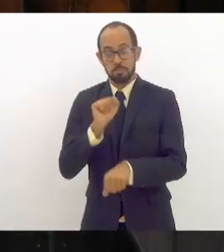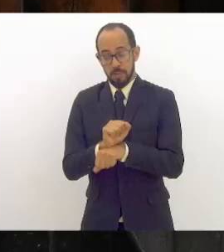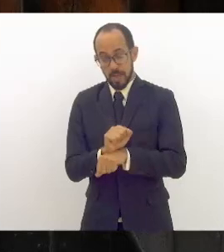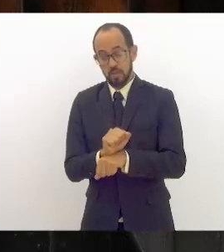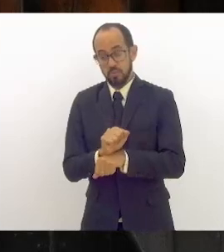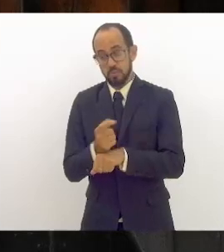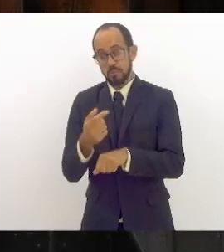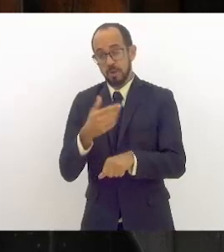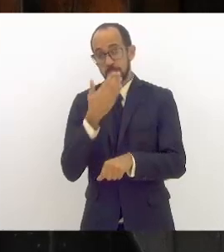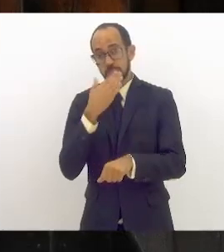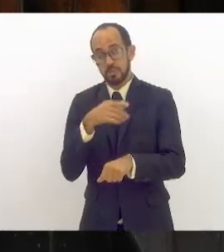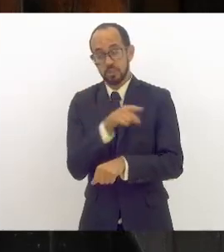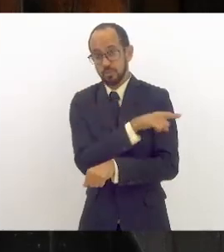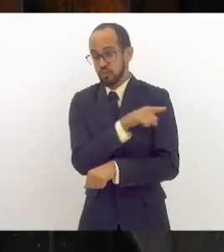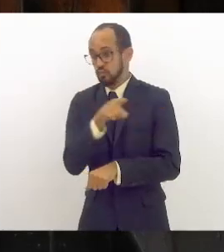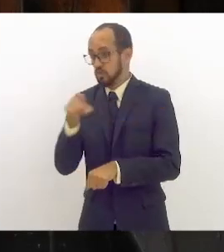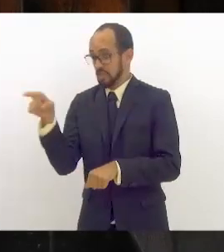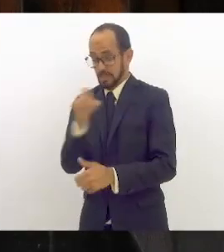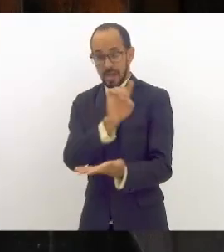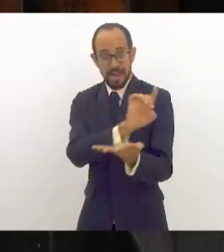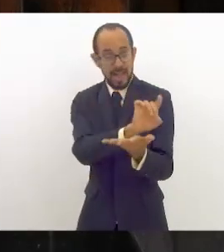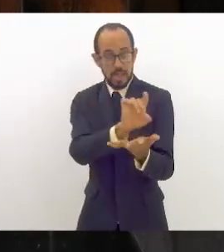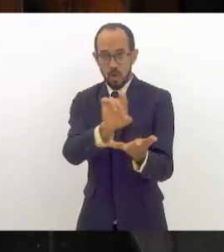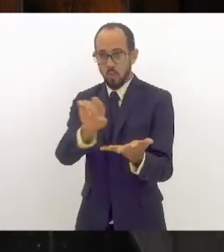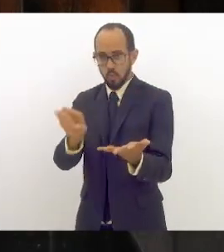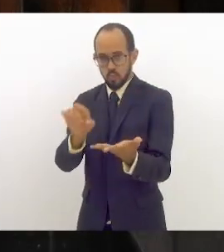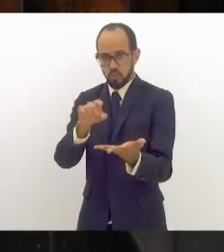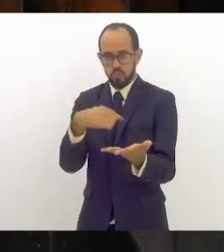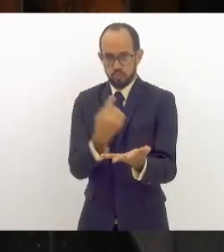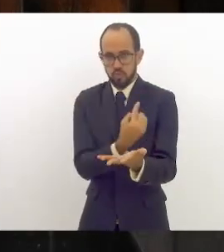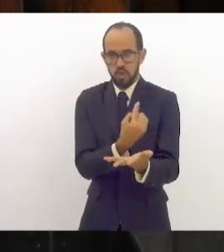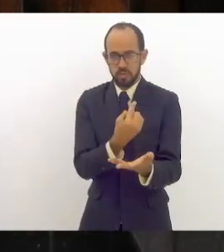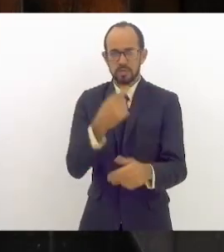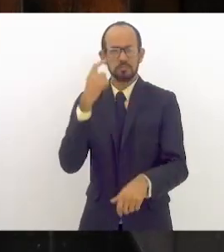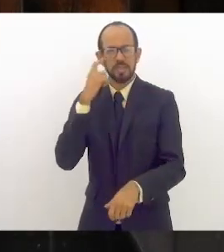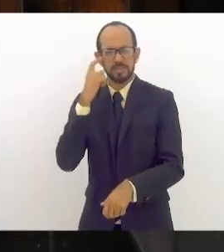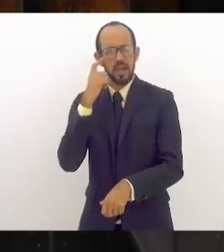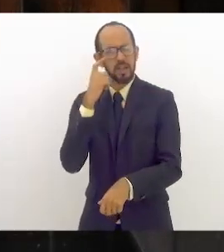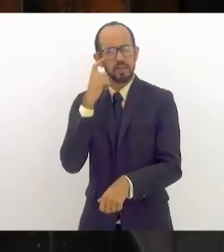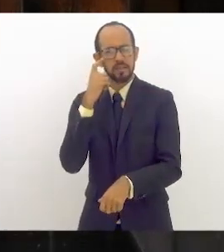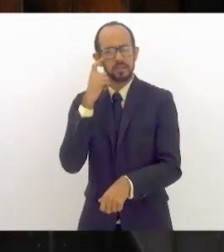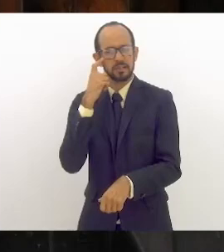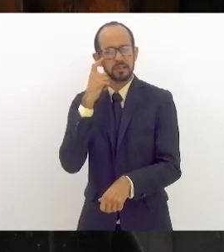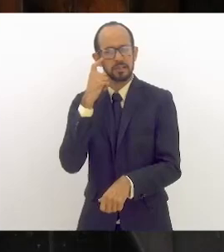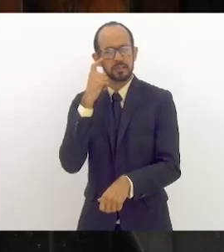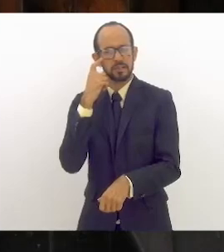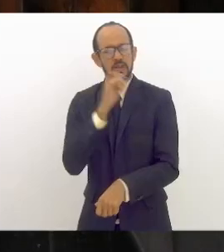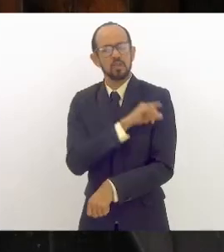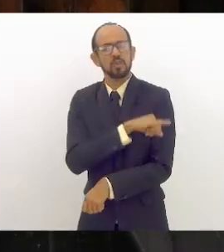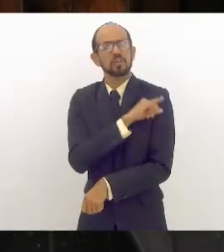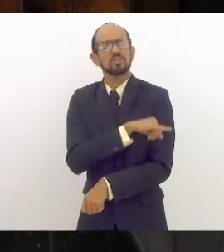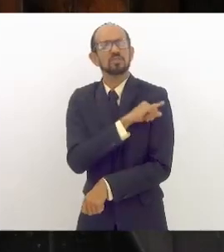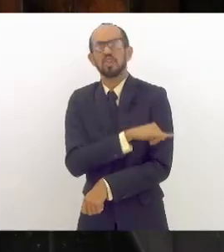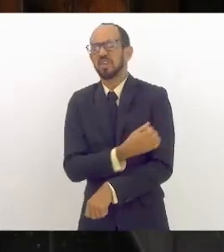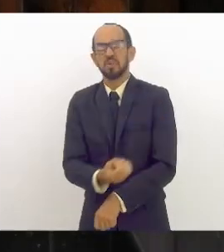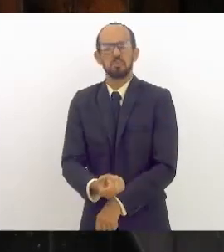reflexão Mais uma de cada um de nós sendo o seguinte Rio de Janeiro é bom para